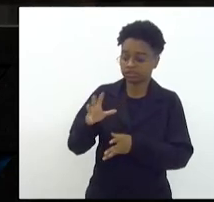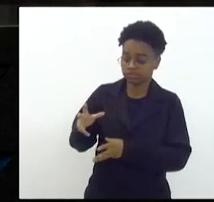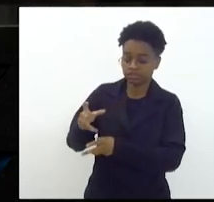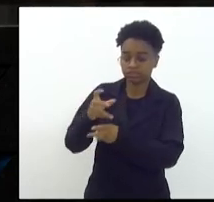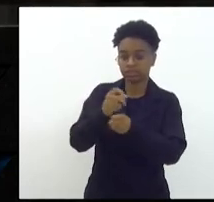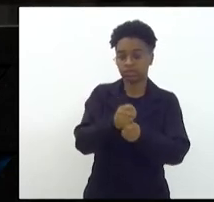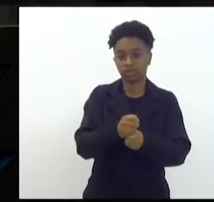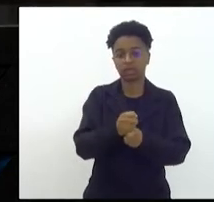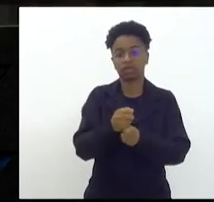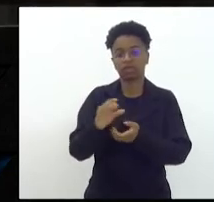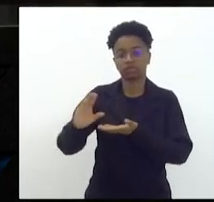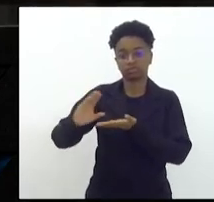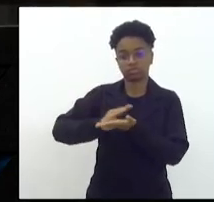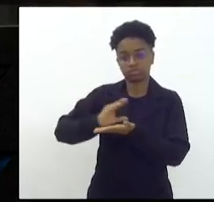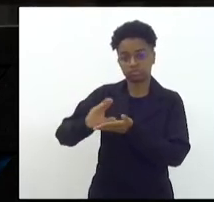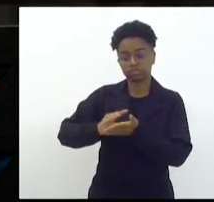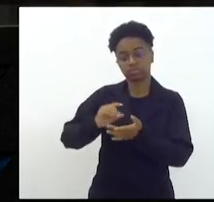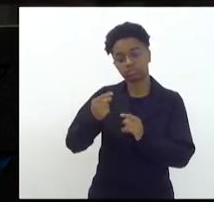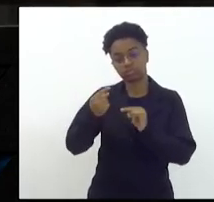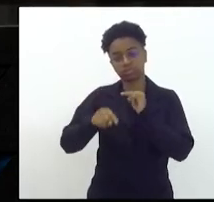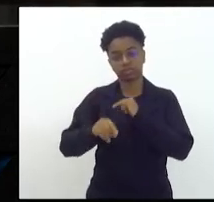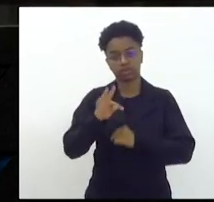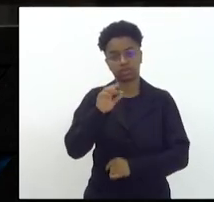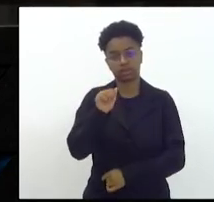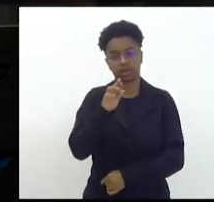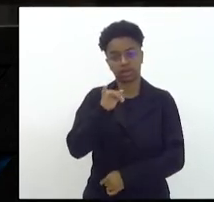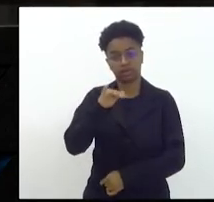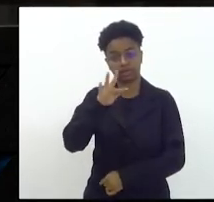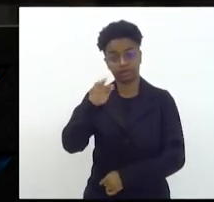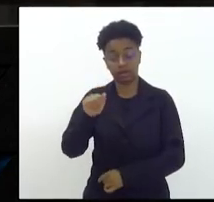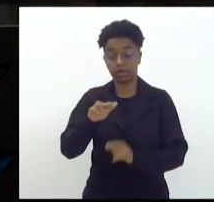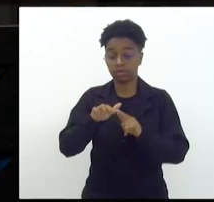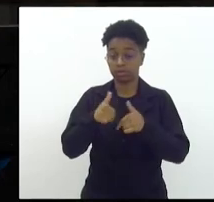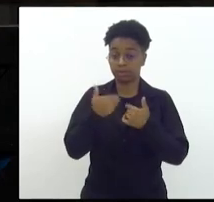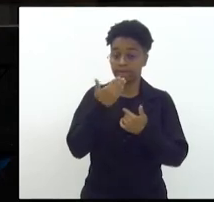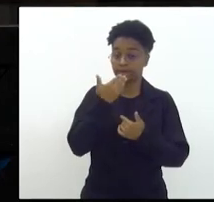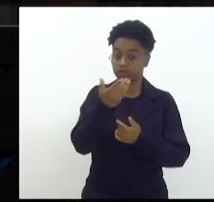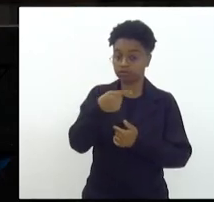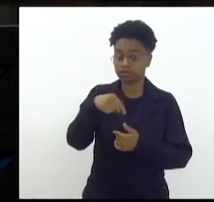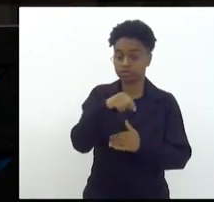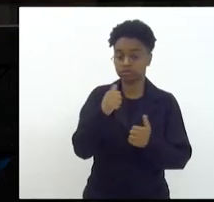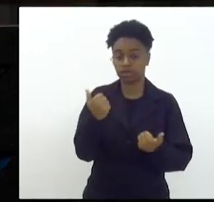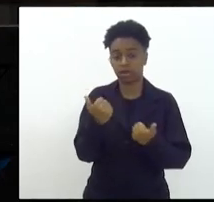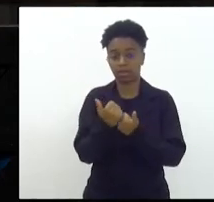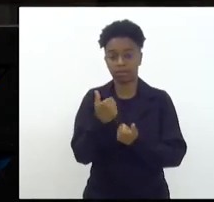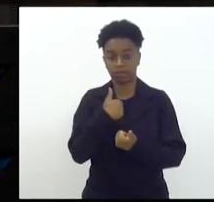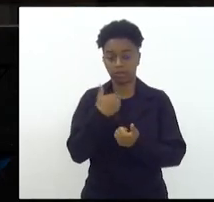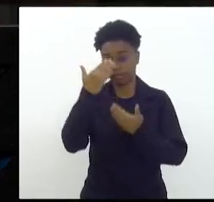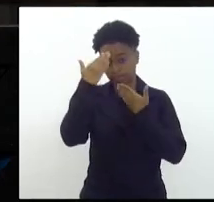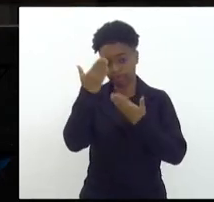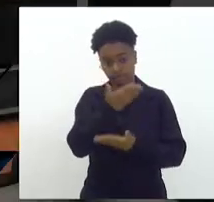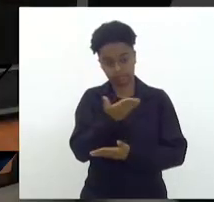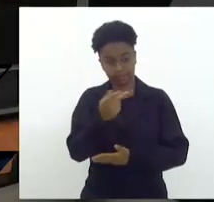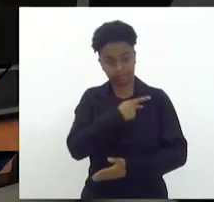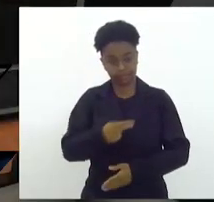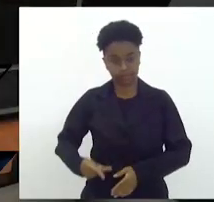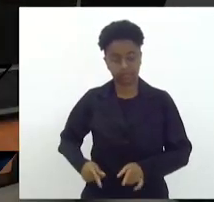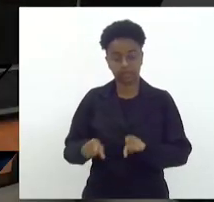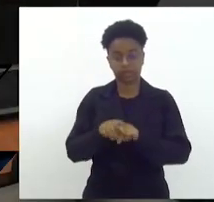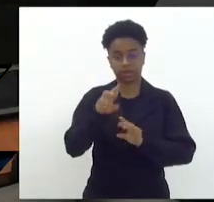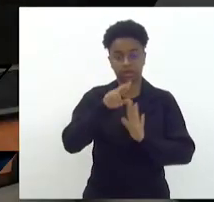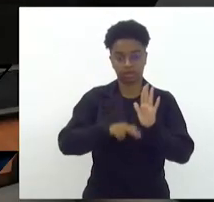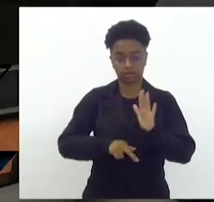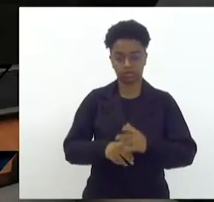tarifárias por isso peço a todos os apoio obrigado senhor presidente Obrigado relatórios do pl